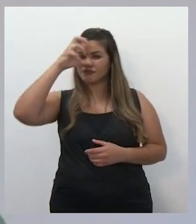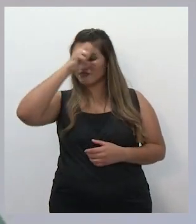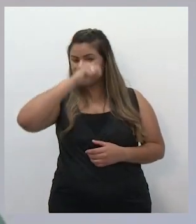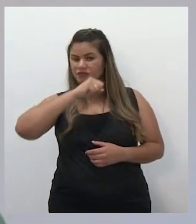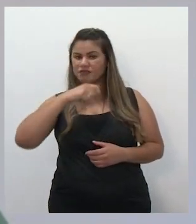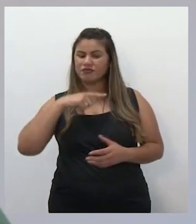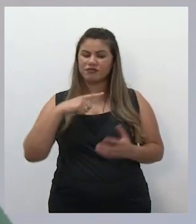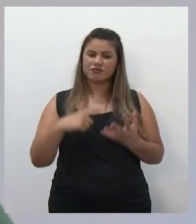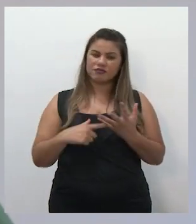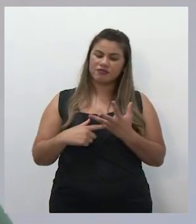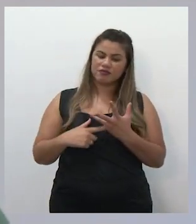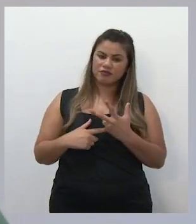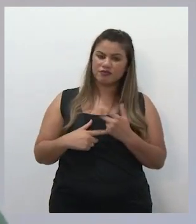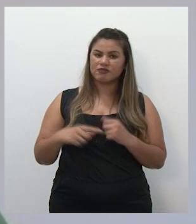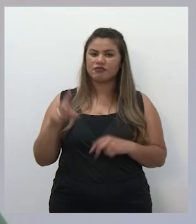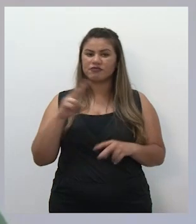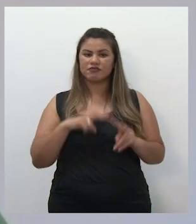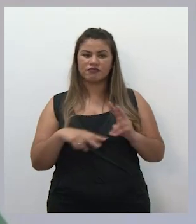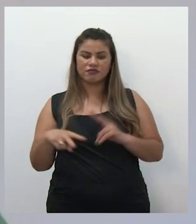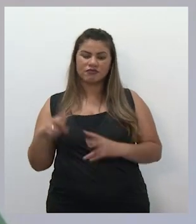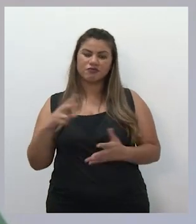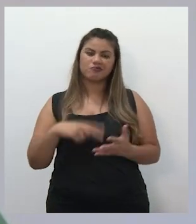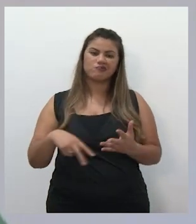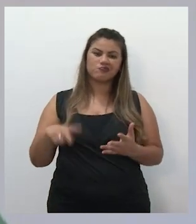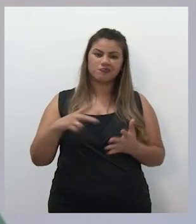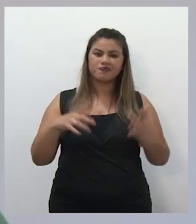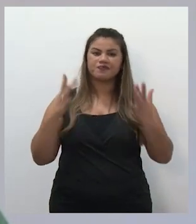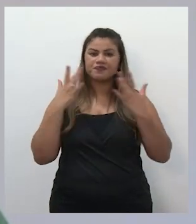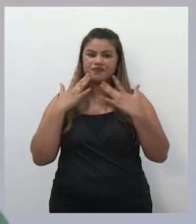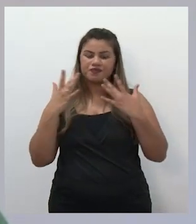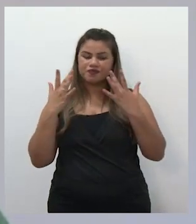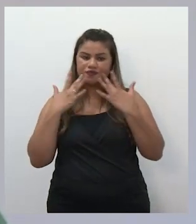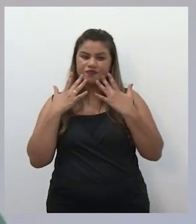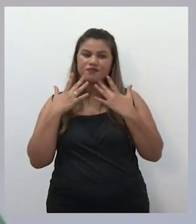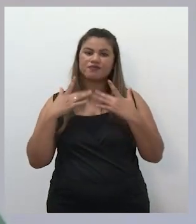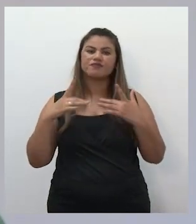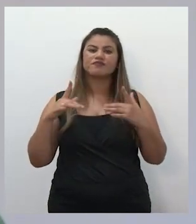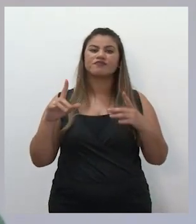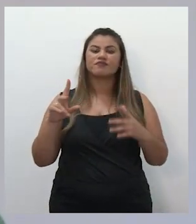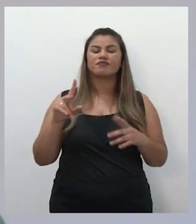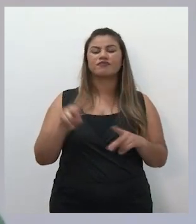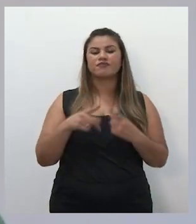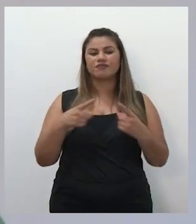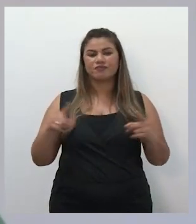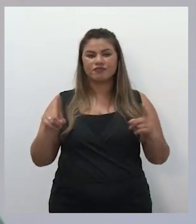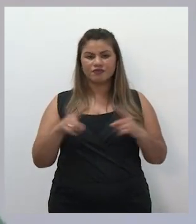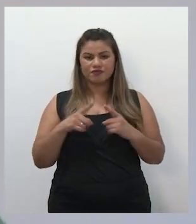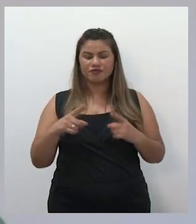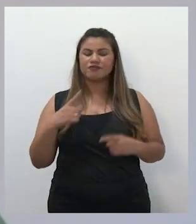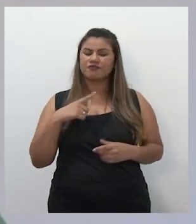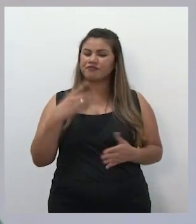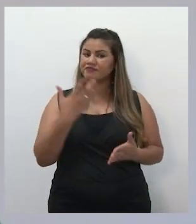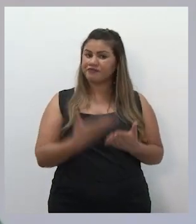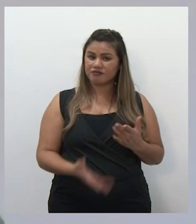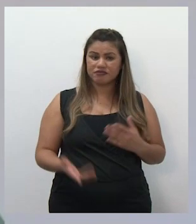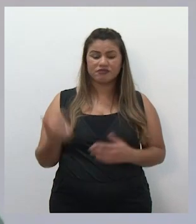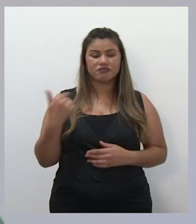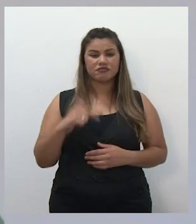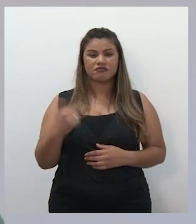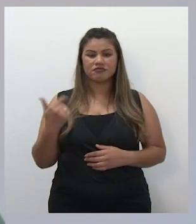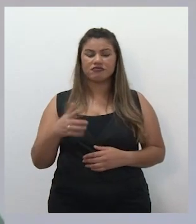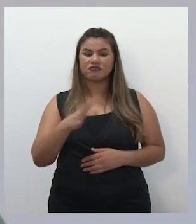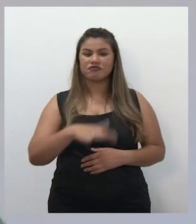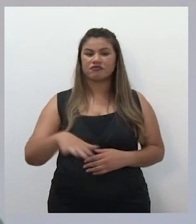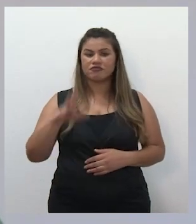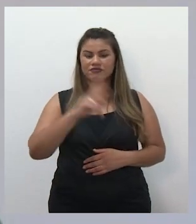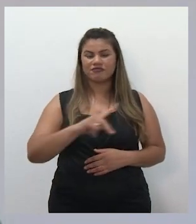visuais, um momento para dança, um momento para o teatro, um momento para música. Isso não vai se perder, tá? Então, os professores da rede podem